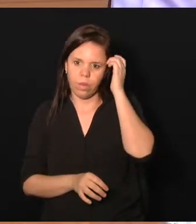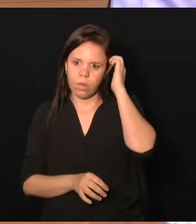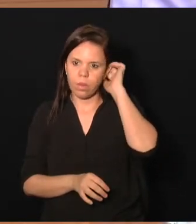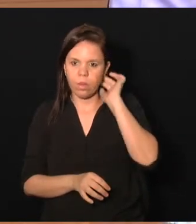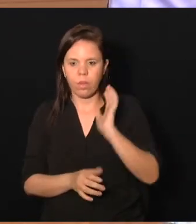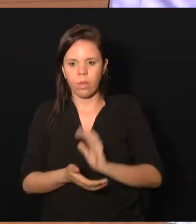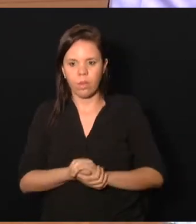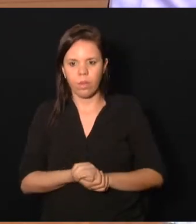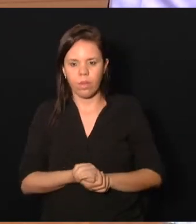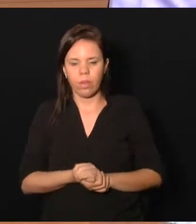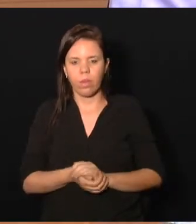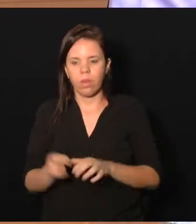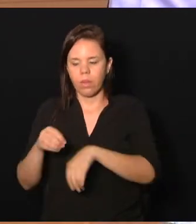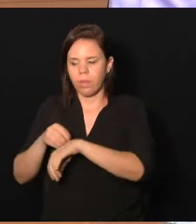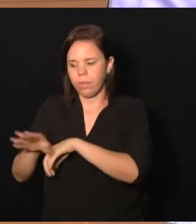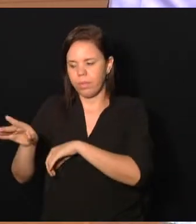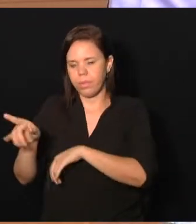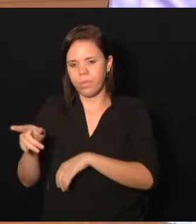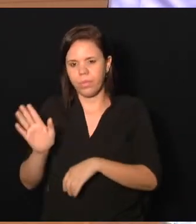E passo a palavra já